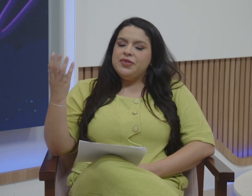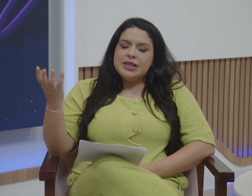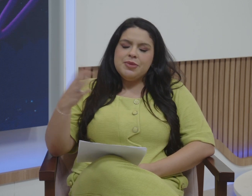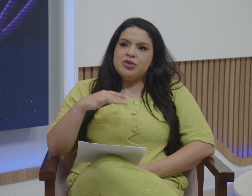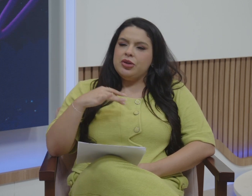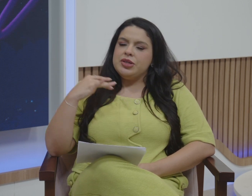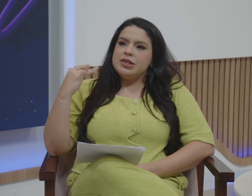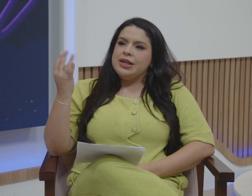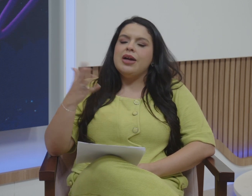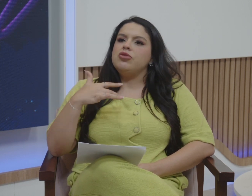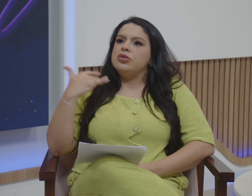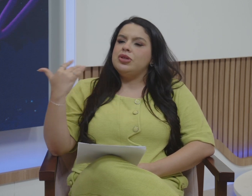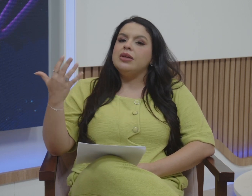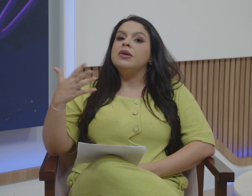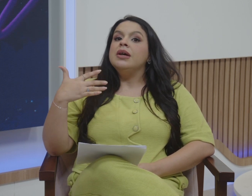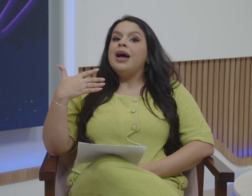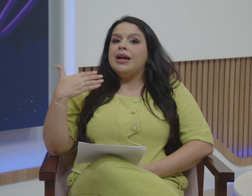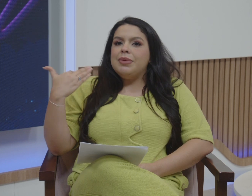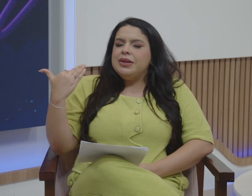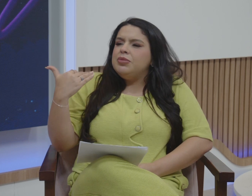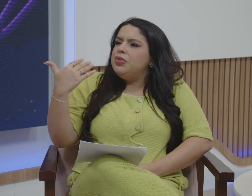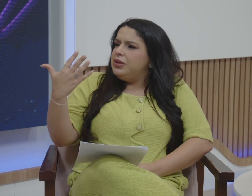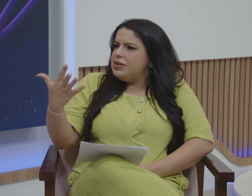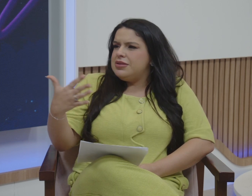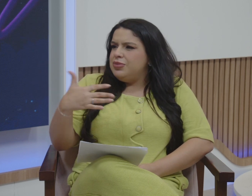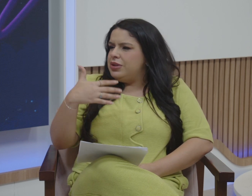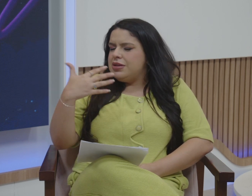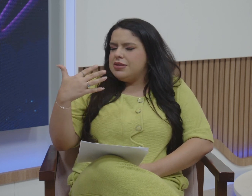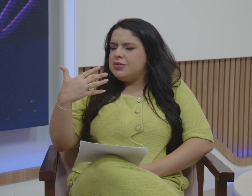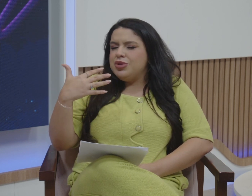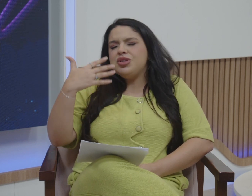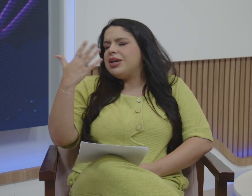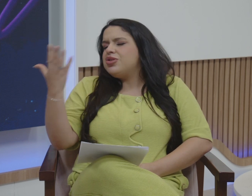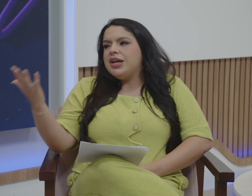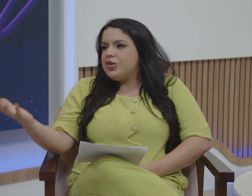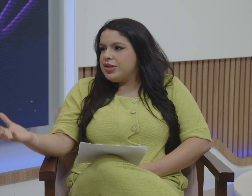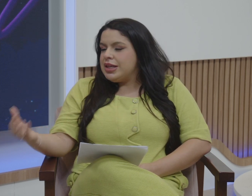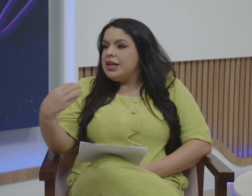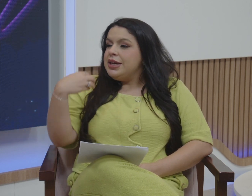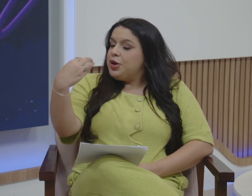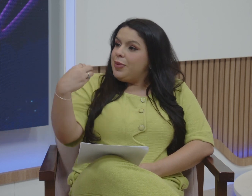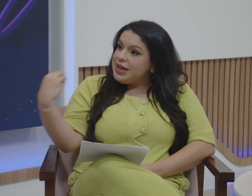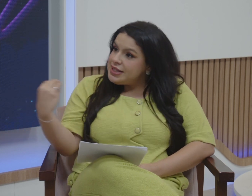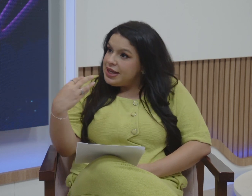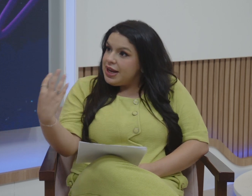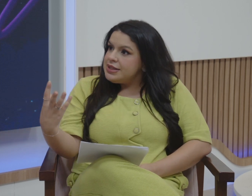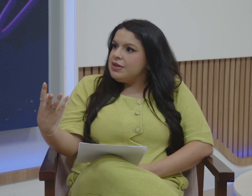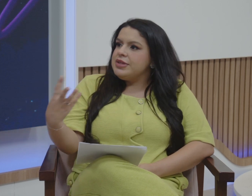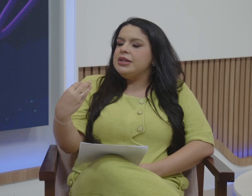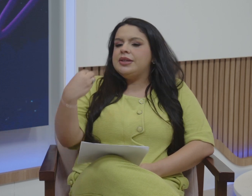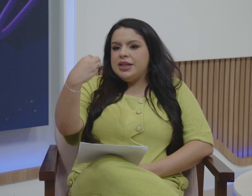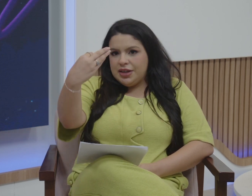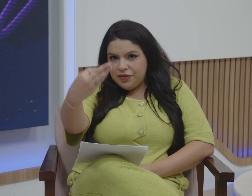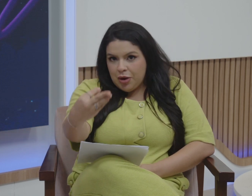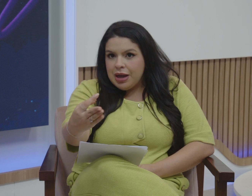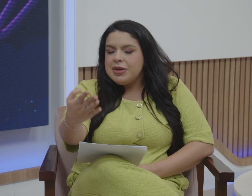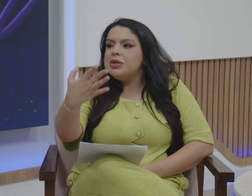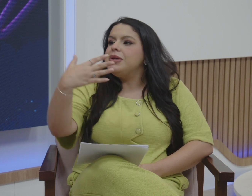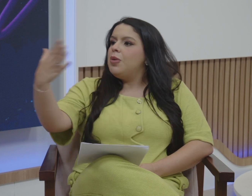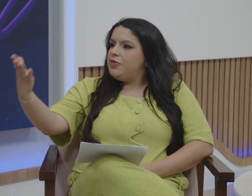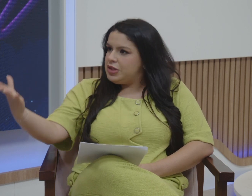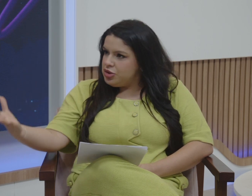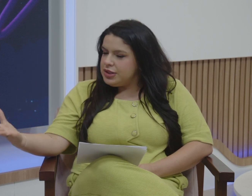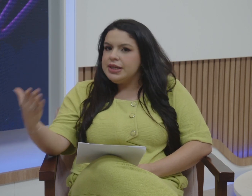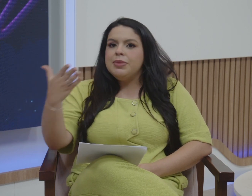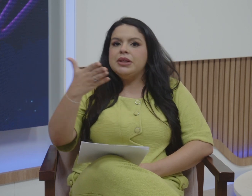principalmente, infelizmente, a nossa cidade, nosso estado, acaba tendo muitas tragédias. E como é que é essa relação? Assim, tem que informar, mas